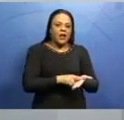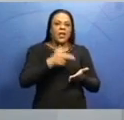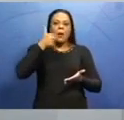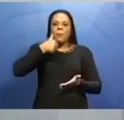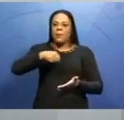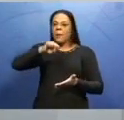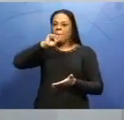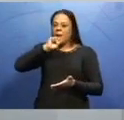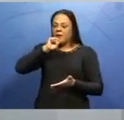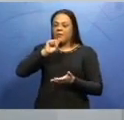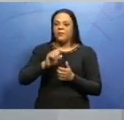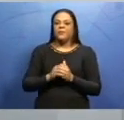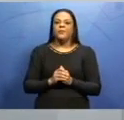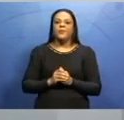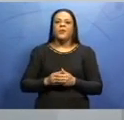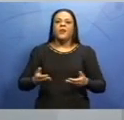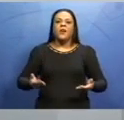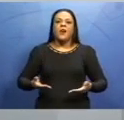Flexão em voz.